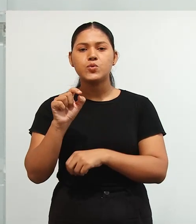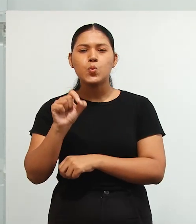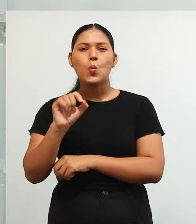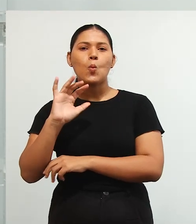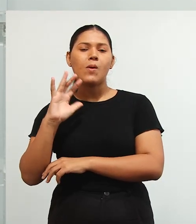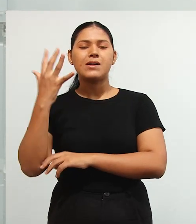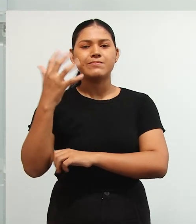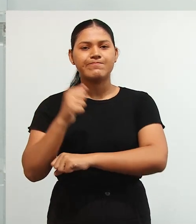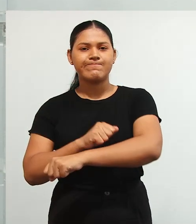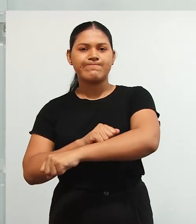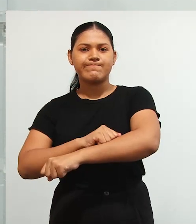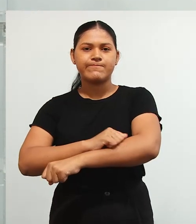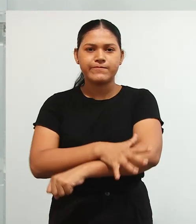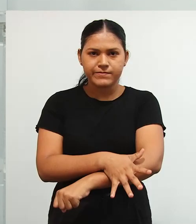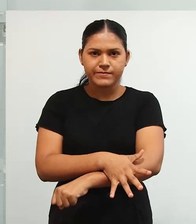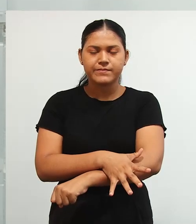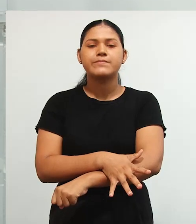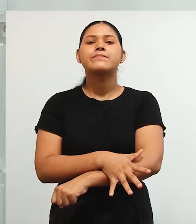pretos e pardos, né?